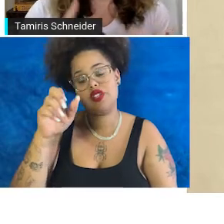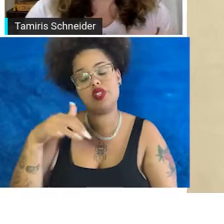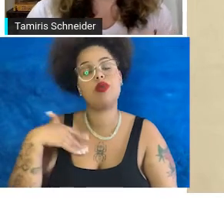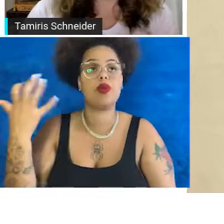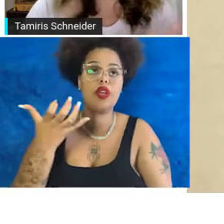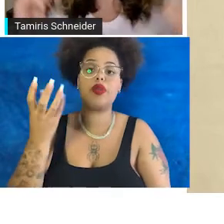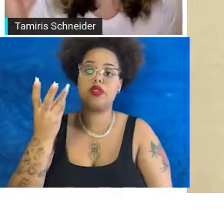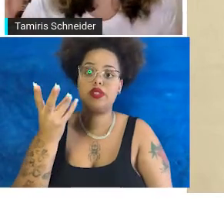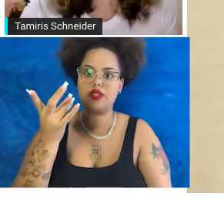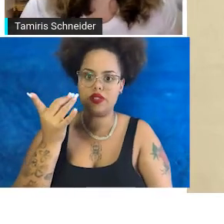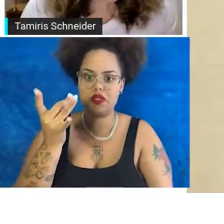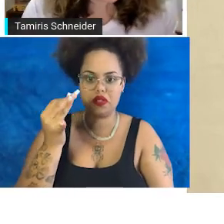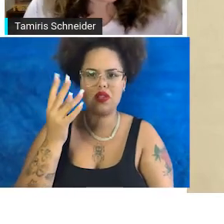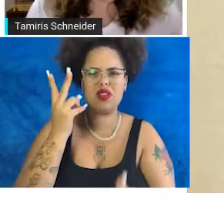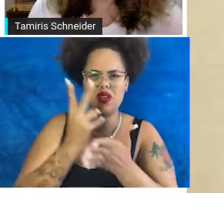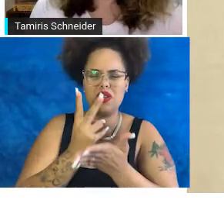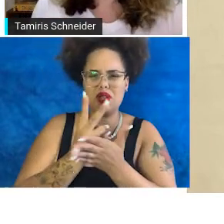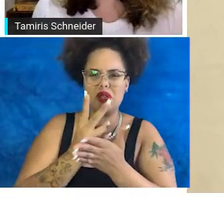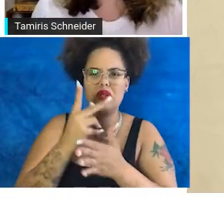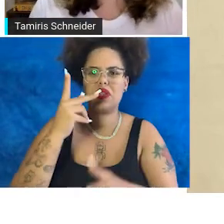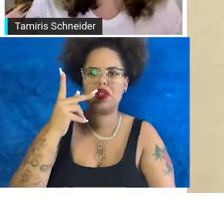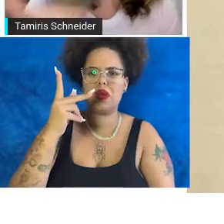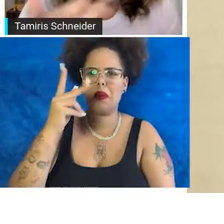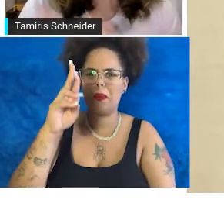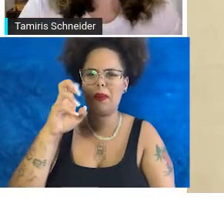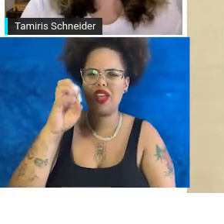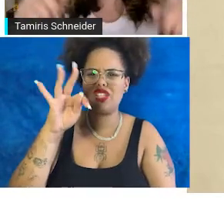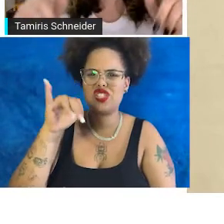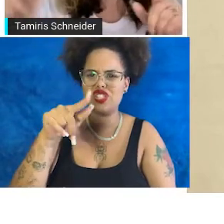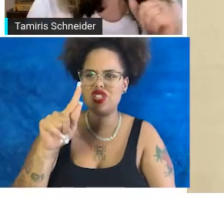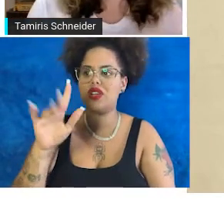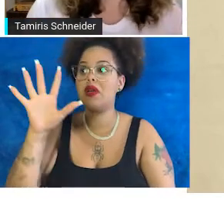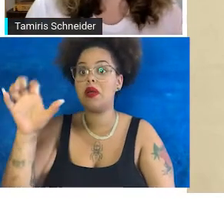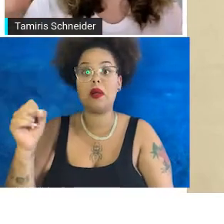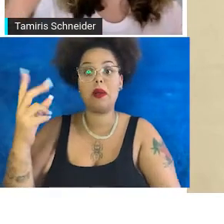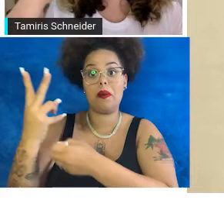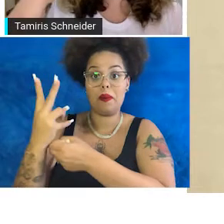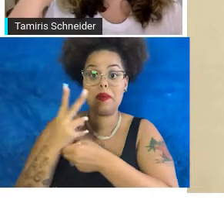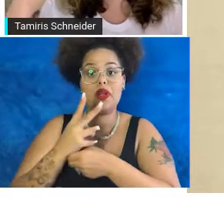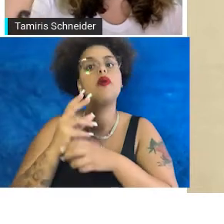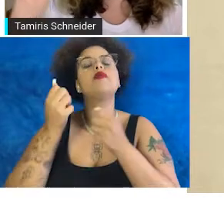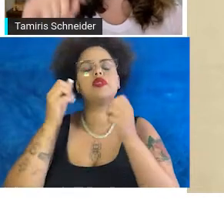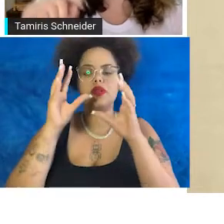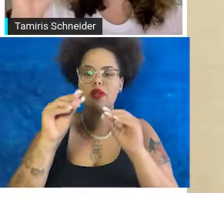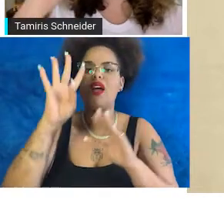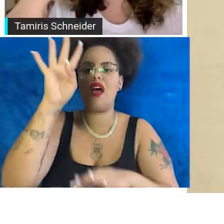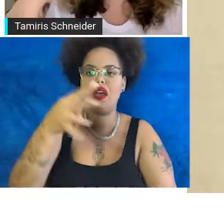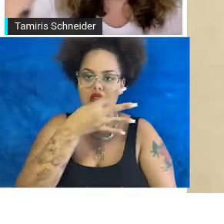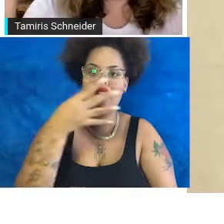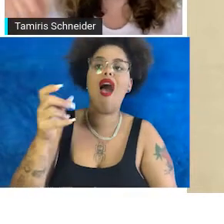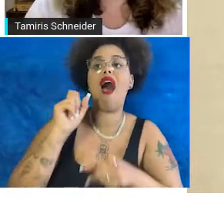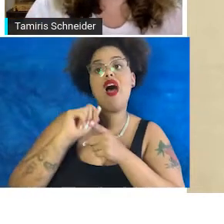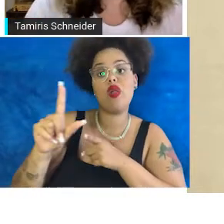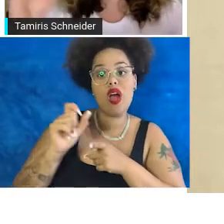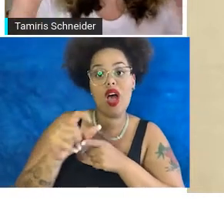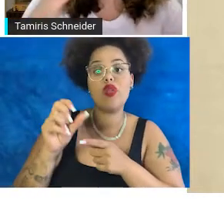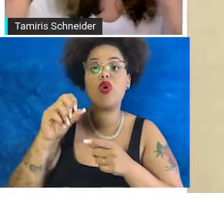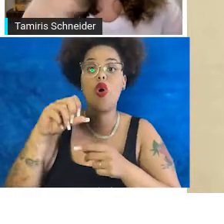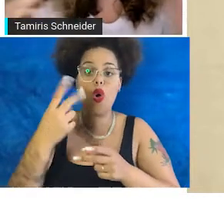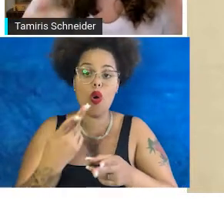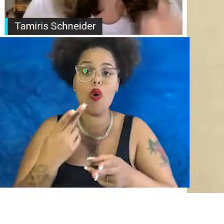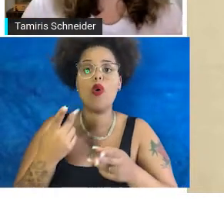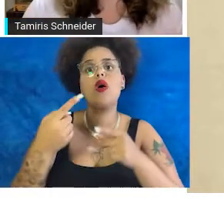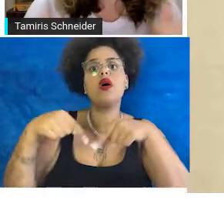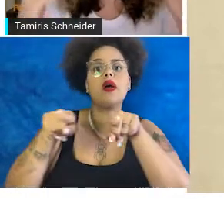isso, isso, isso. Mesmo que seja empréstimo, mesmo que você pegue com seu amigo, coloca lá na planilha, alugado ou empréstimo.